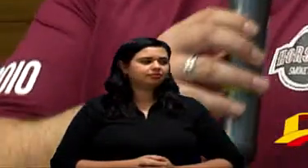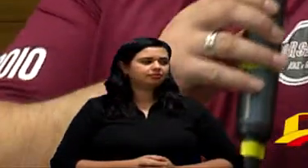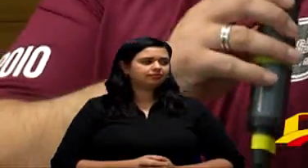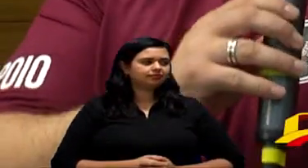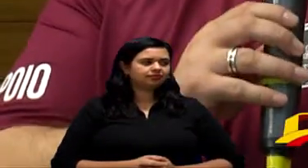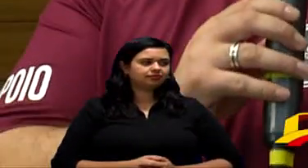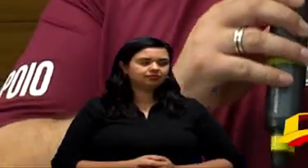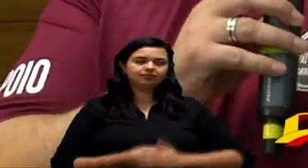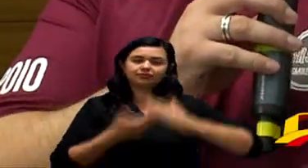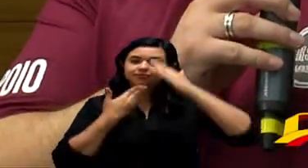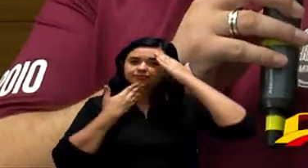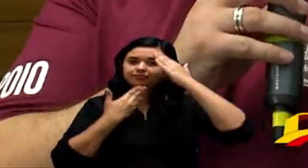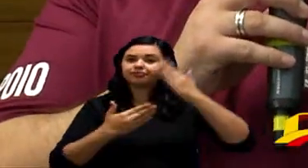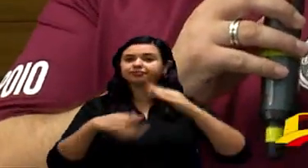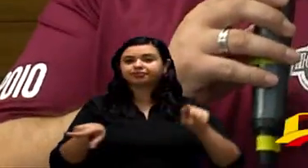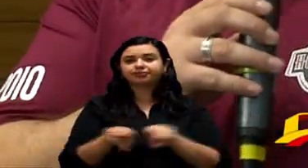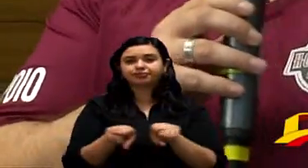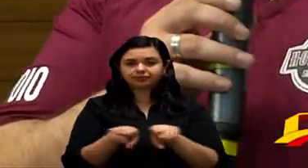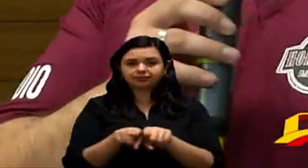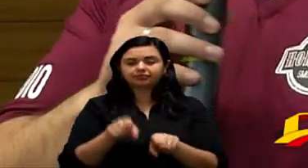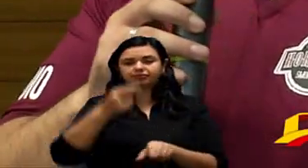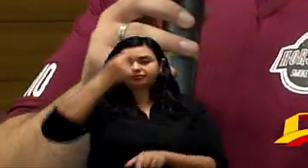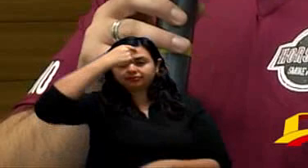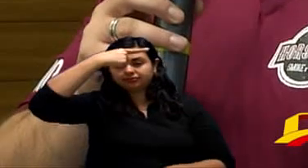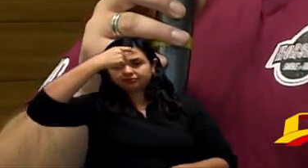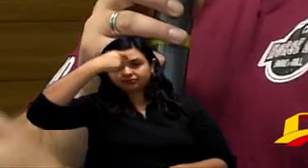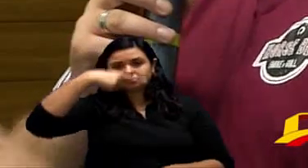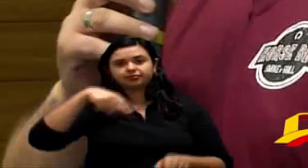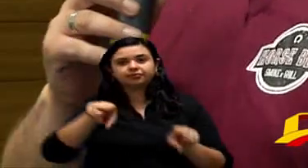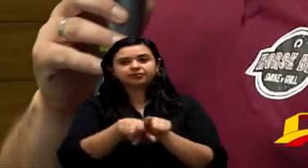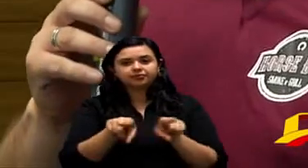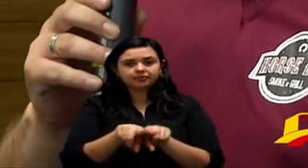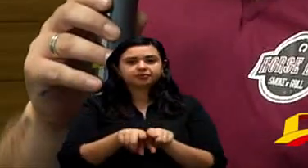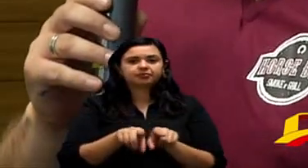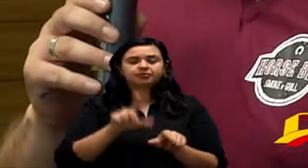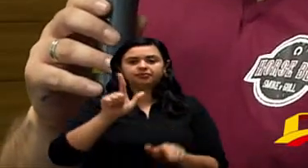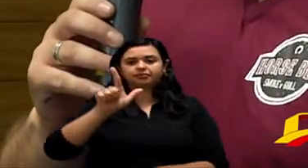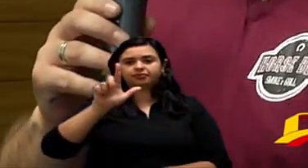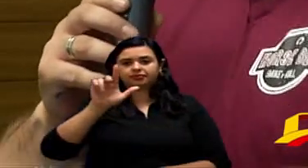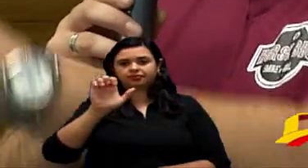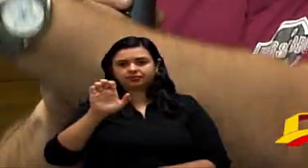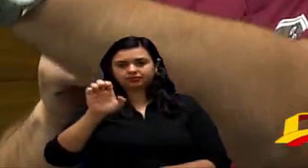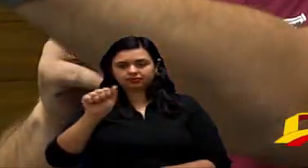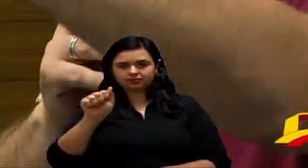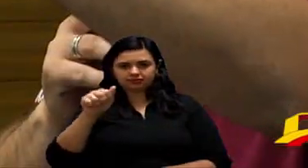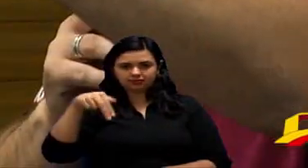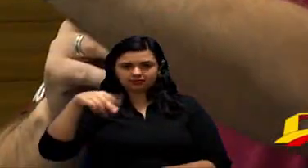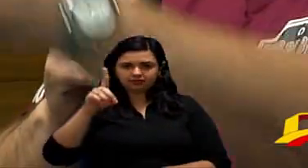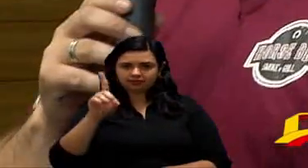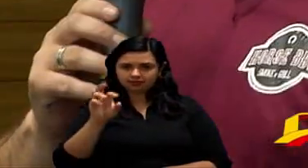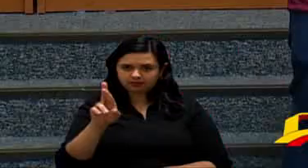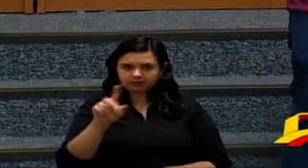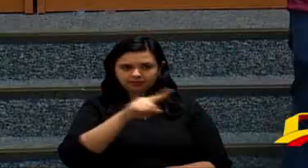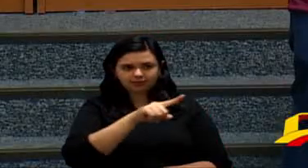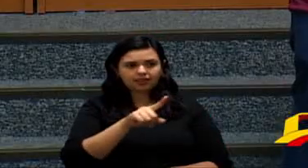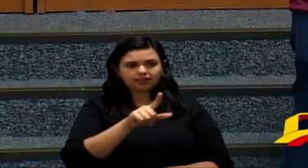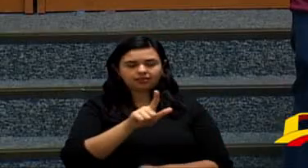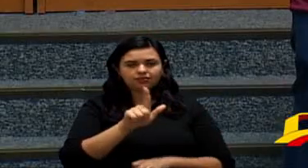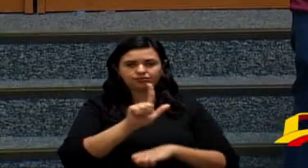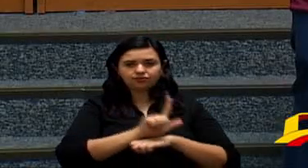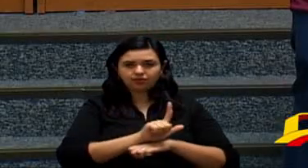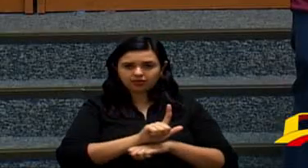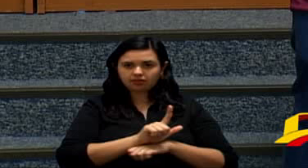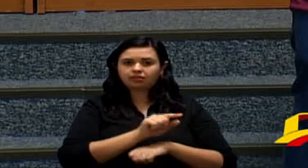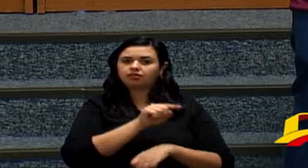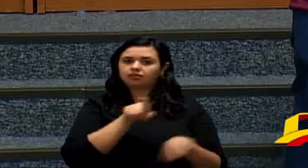Agradeço também ao doutor Ítalo aqui ao Leandro a Luciane que tá aqui a nossa gerente da casa homenageando